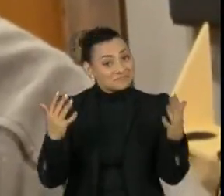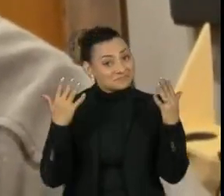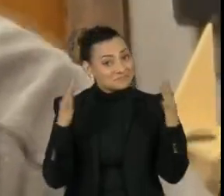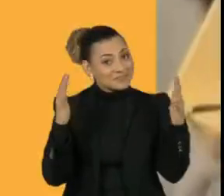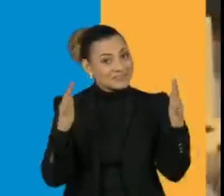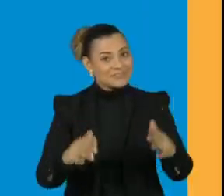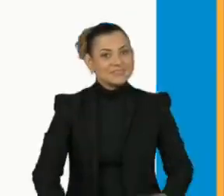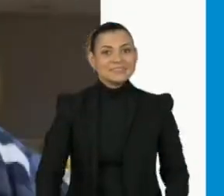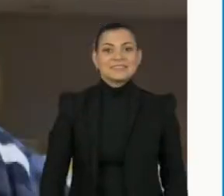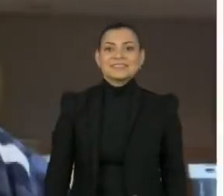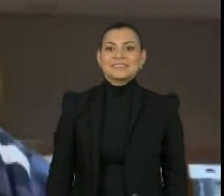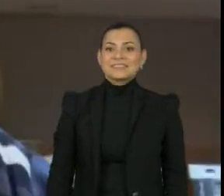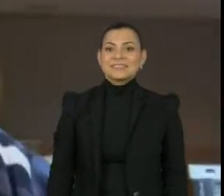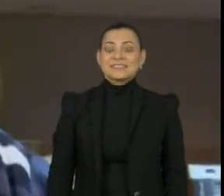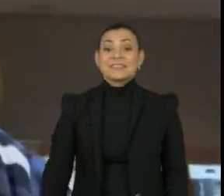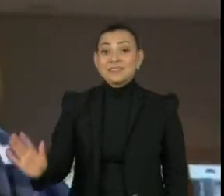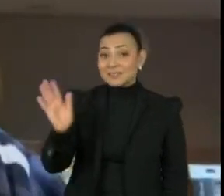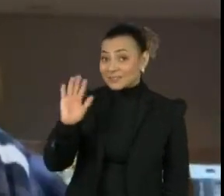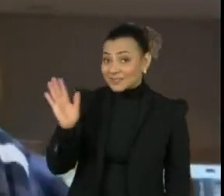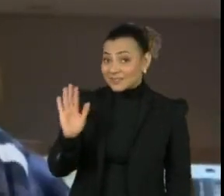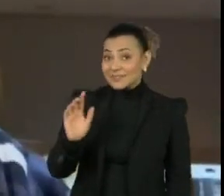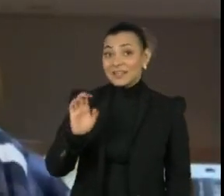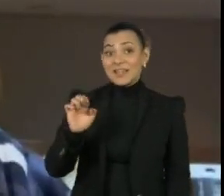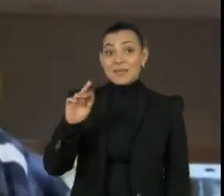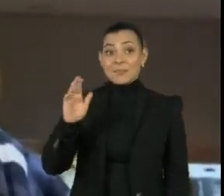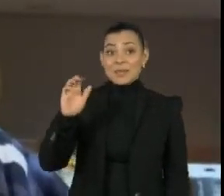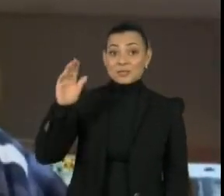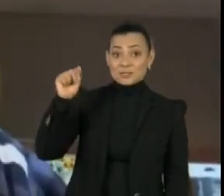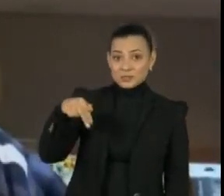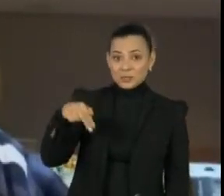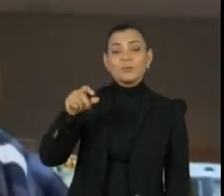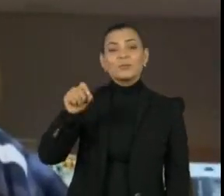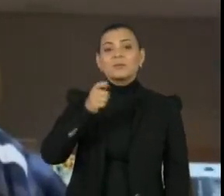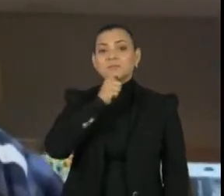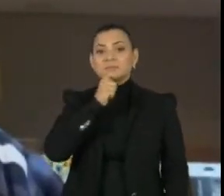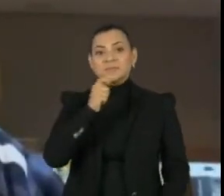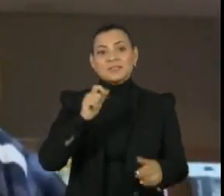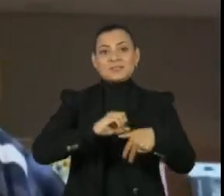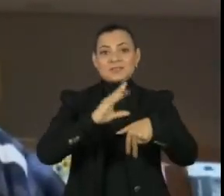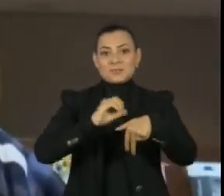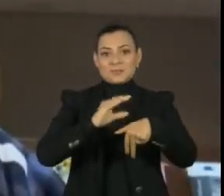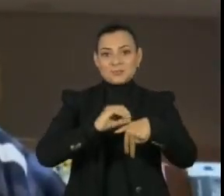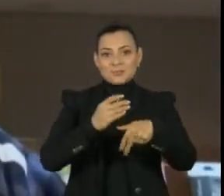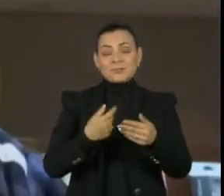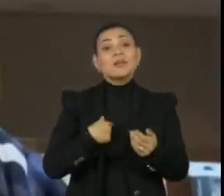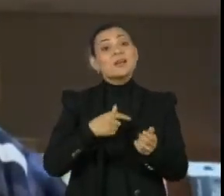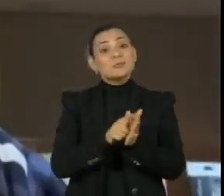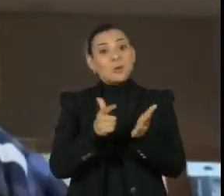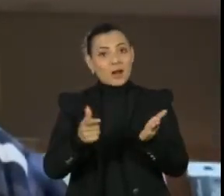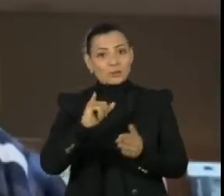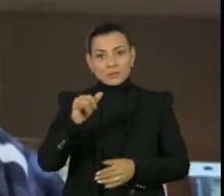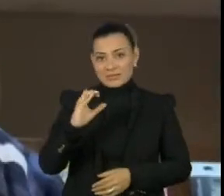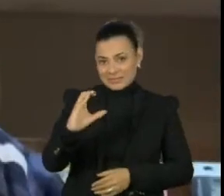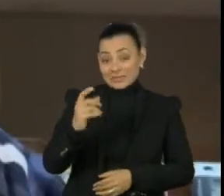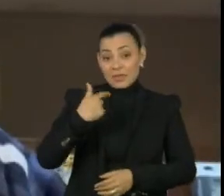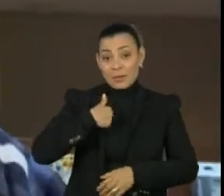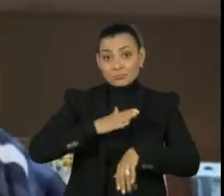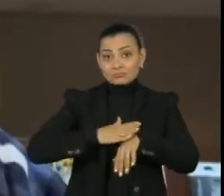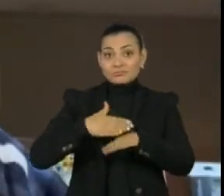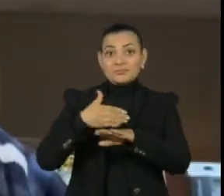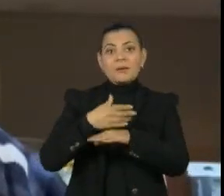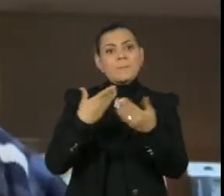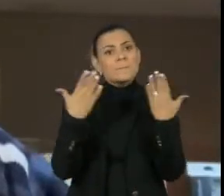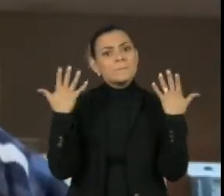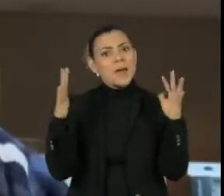Parabéns! Olá, aqui é Emerson Capaz, comentarista do Jornal da Cultura, passando para cumprimentar vocês pelo